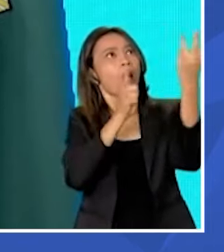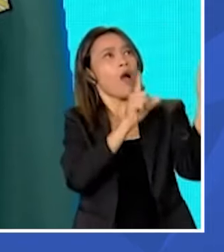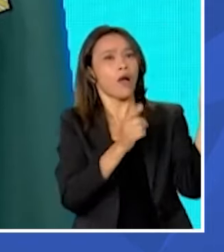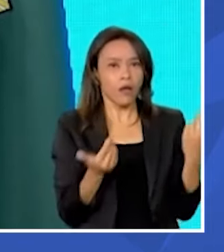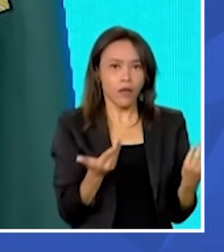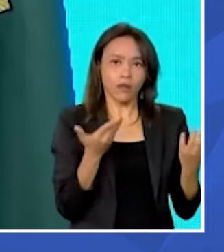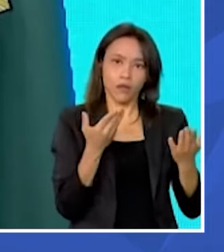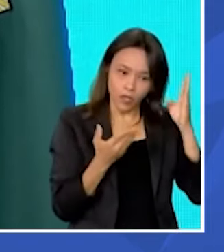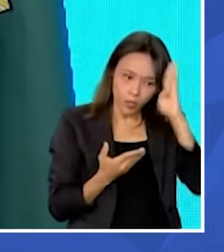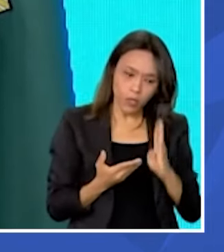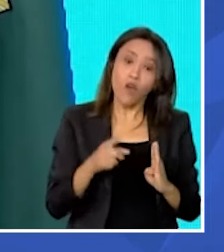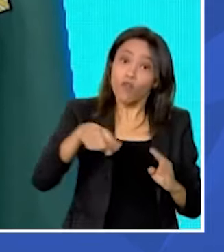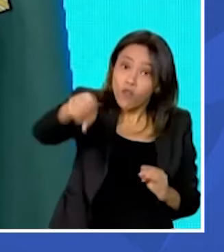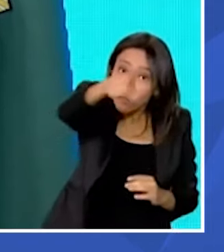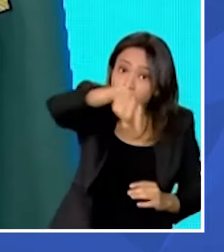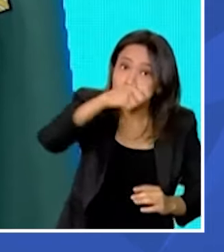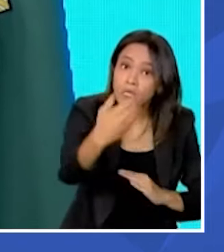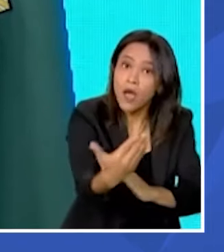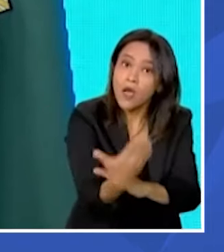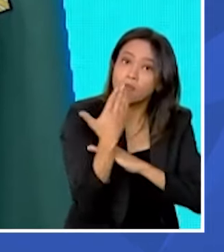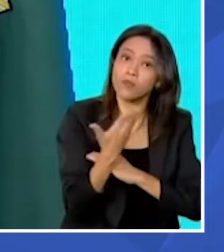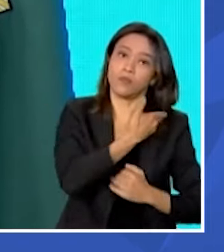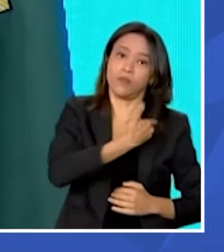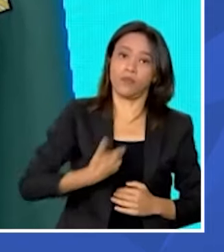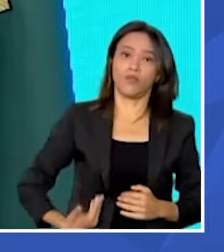E vocês têm que ajudar o governo. Por quê? Porque